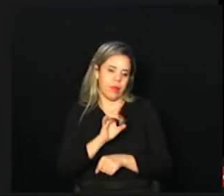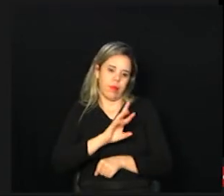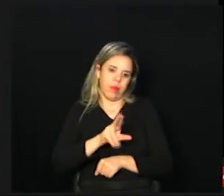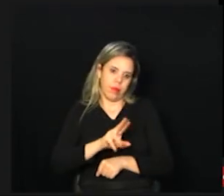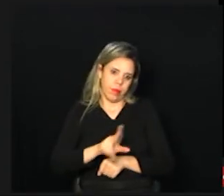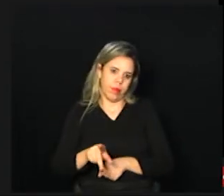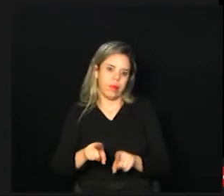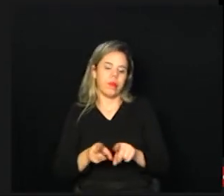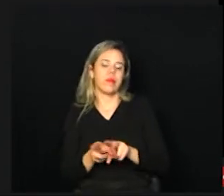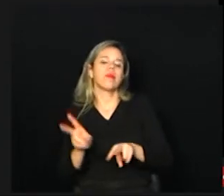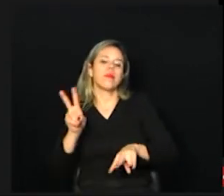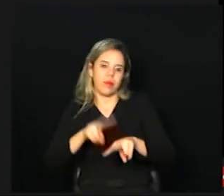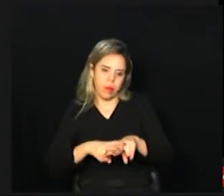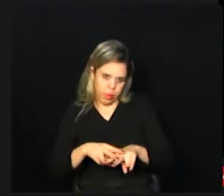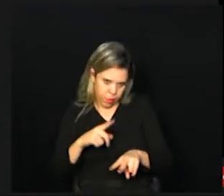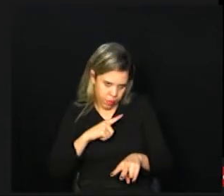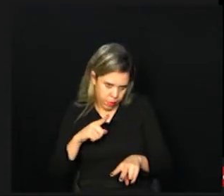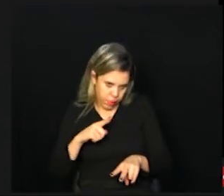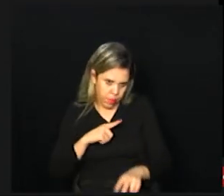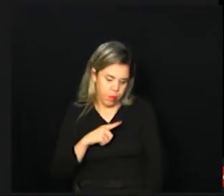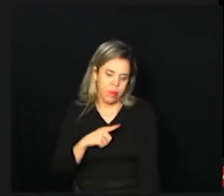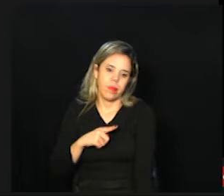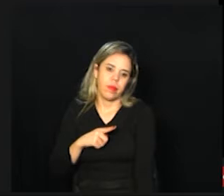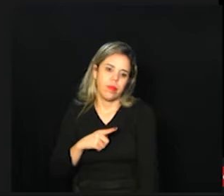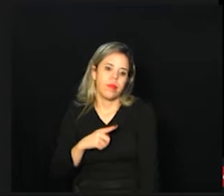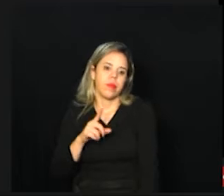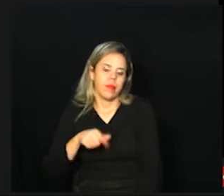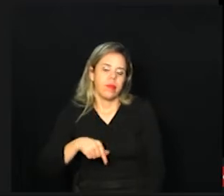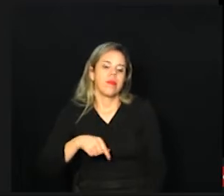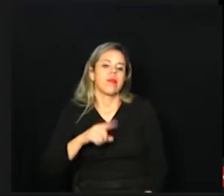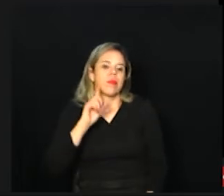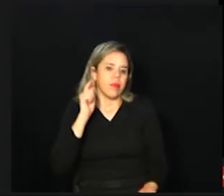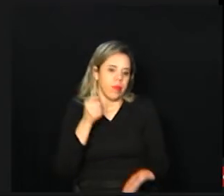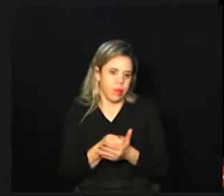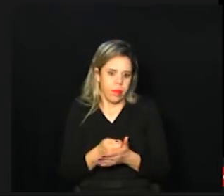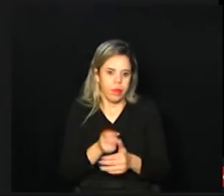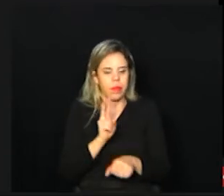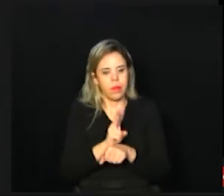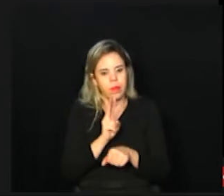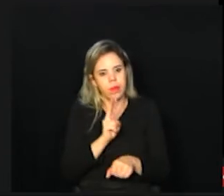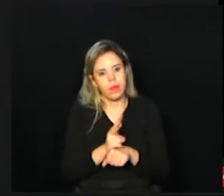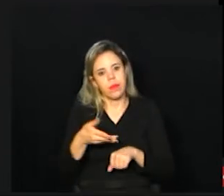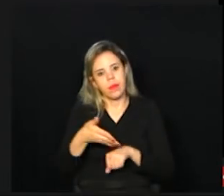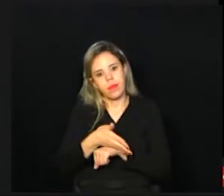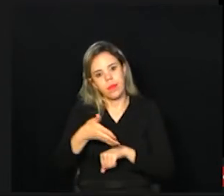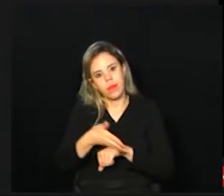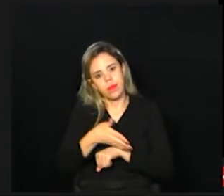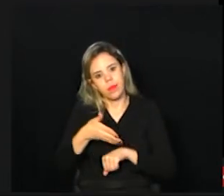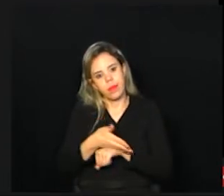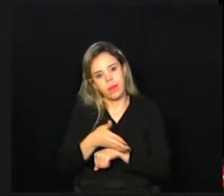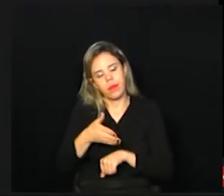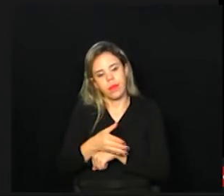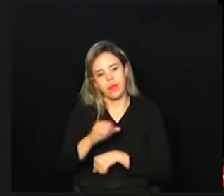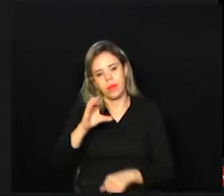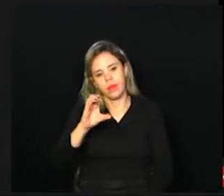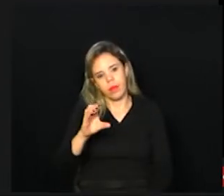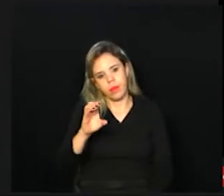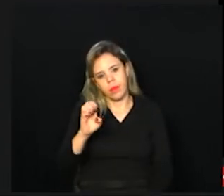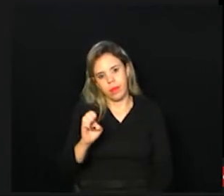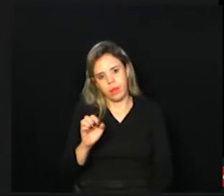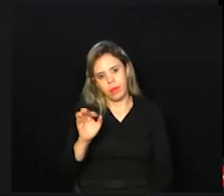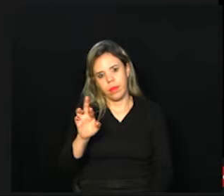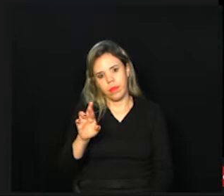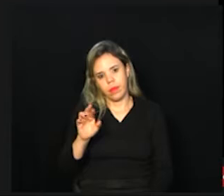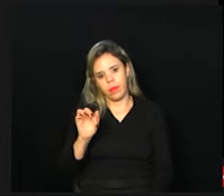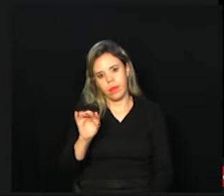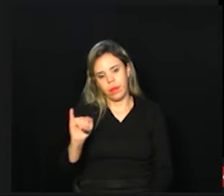a prisão. Uma das medidas protetivas também é participar, por exemplo, do SERAV. Mas tudo